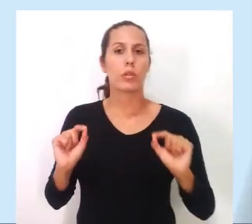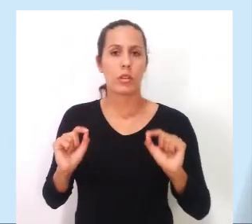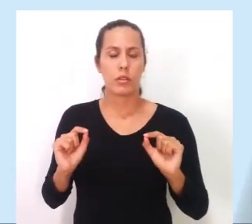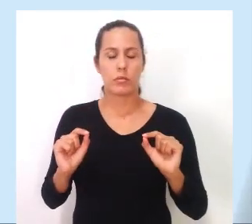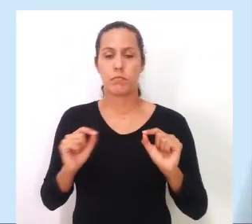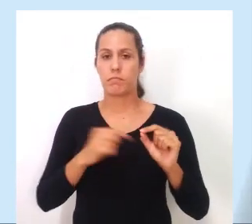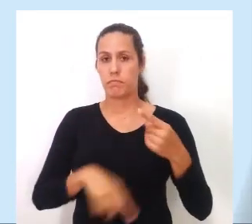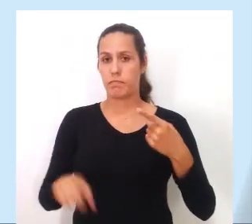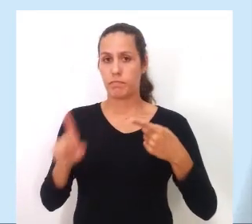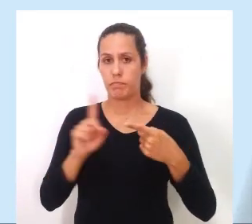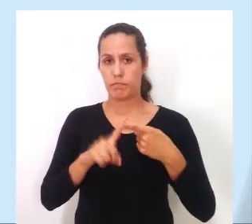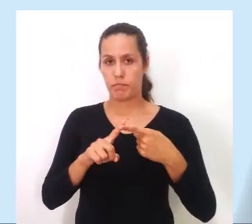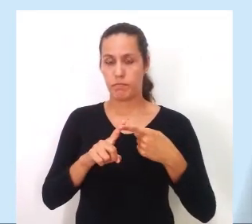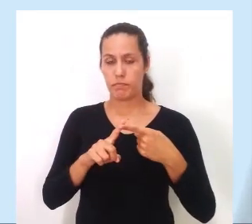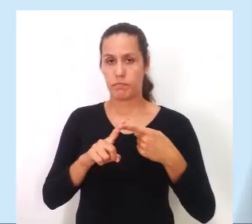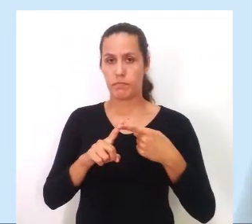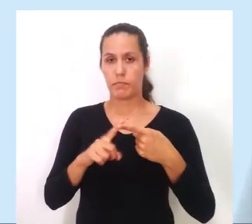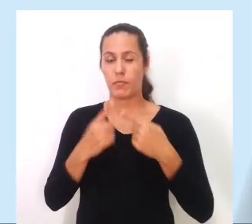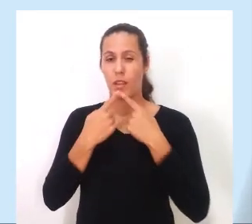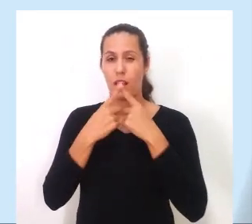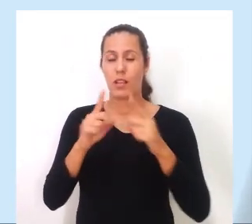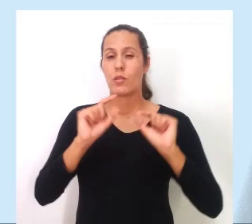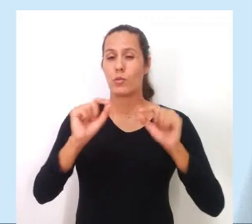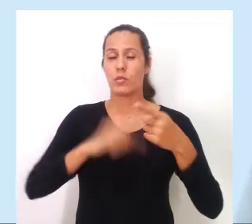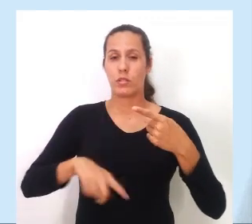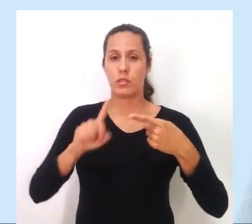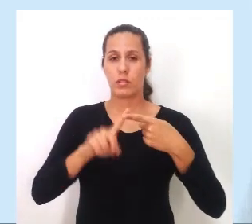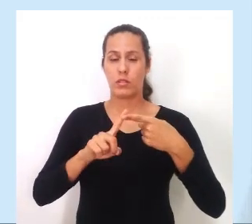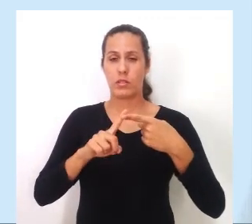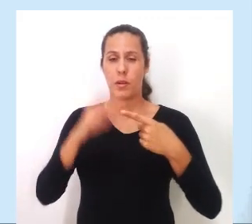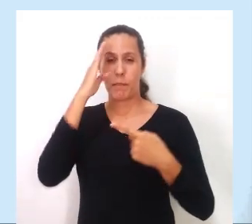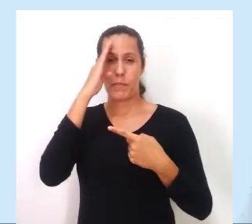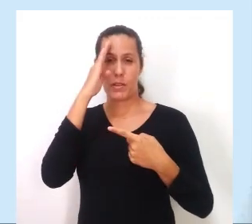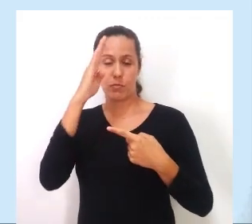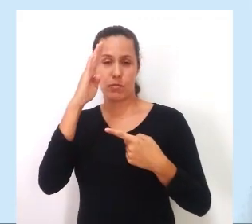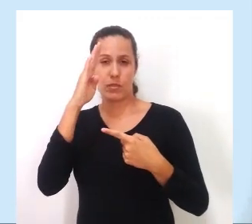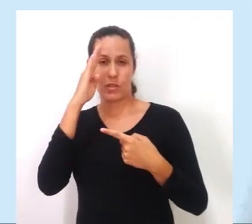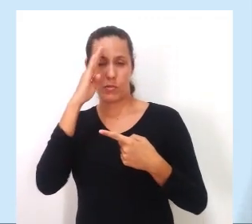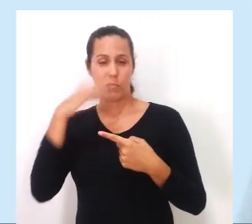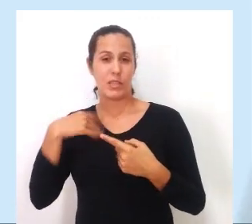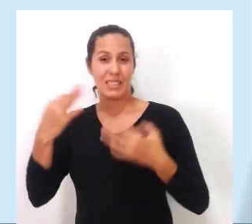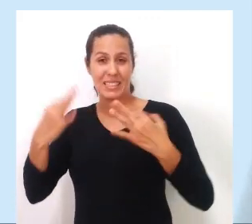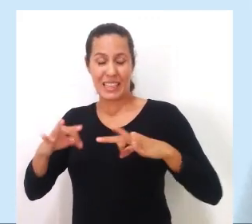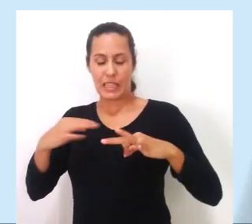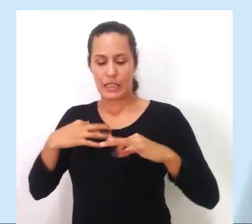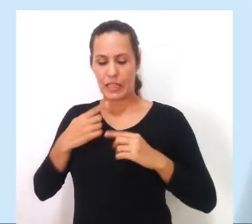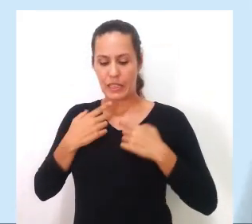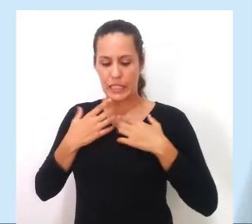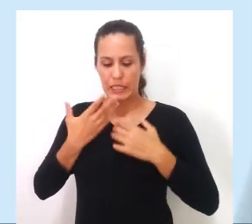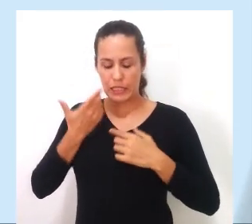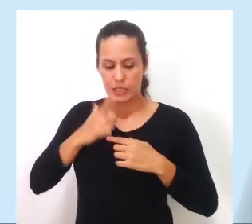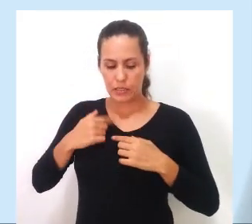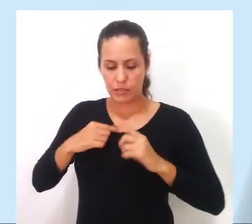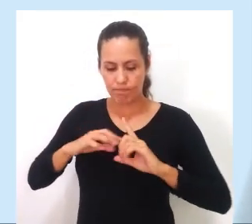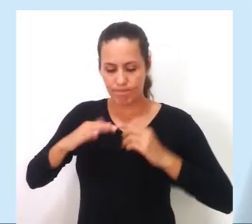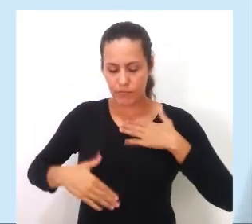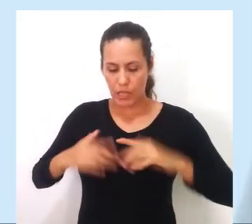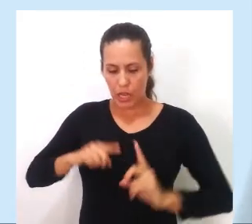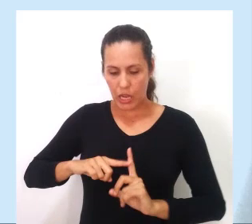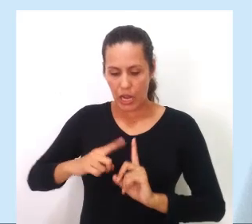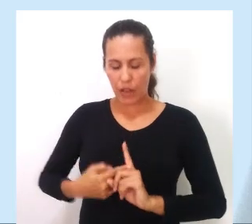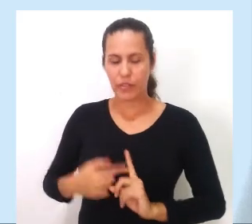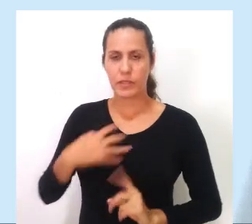apresentadas aí pelas jovens grávidas. Elas se queixam principalmente quando elas têm a certeza que está